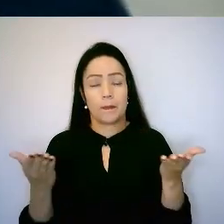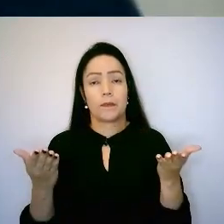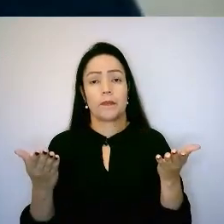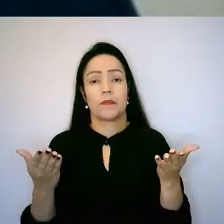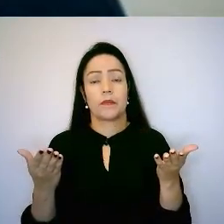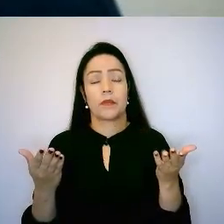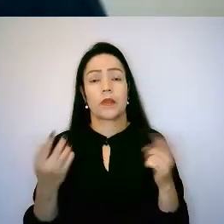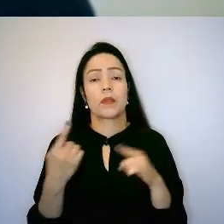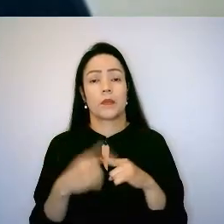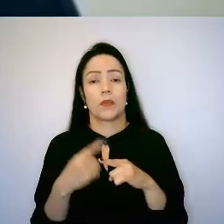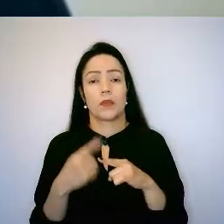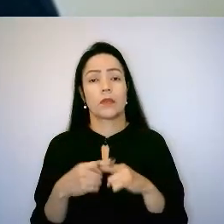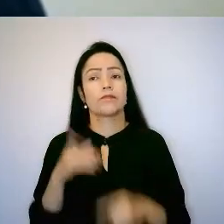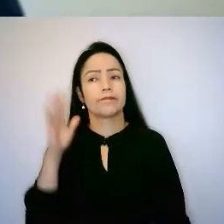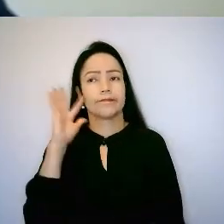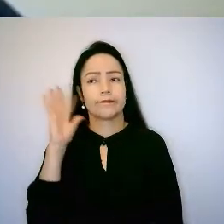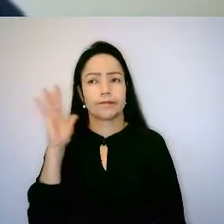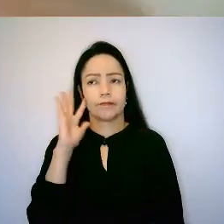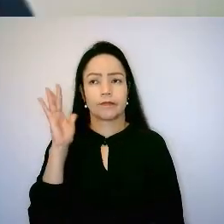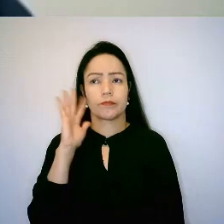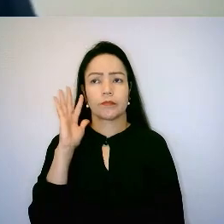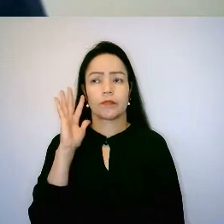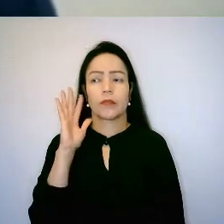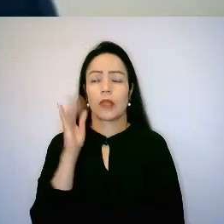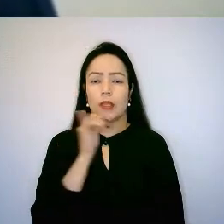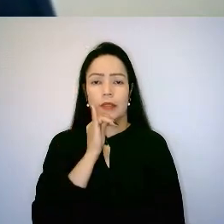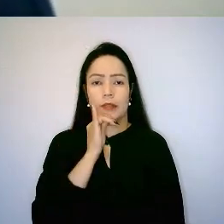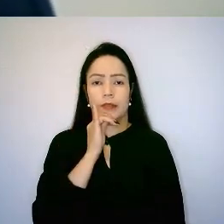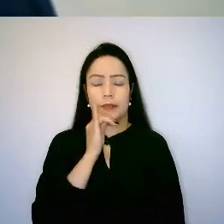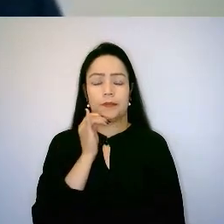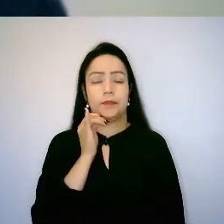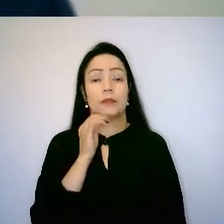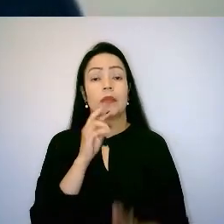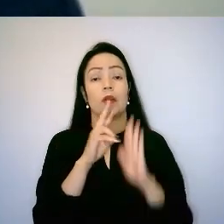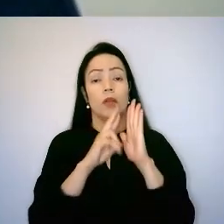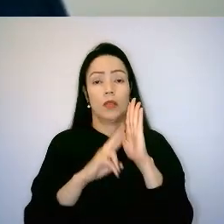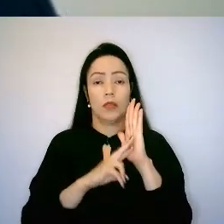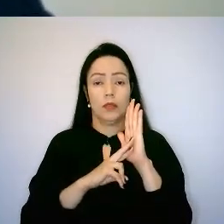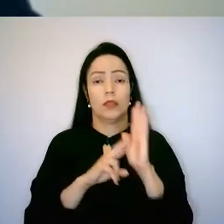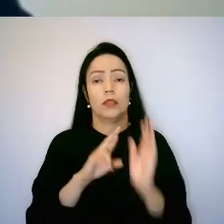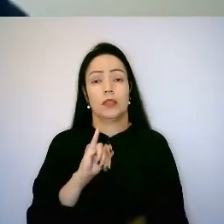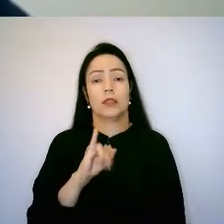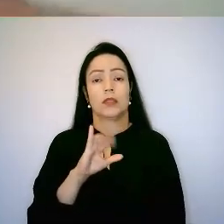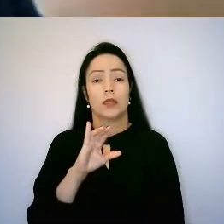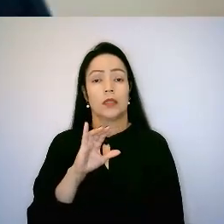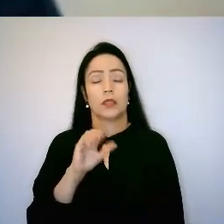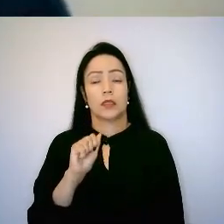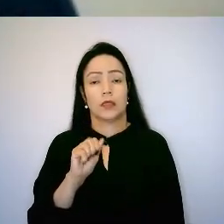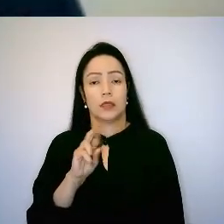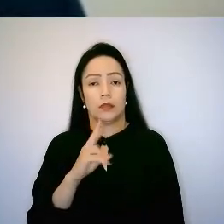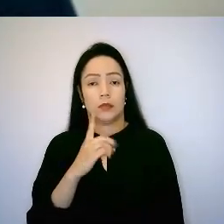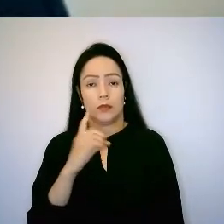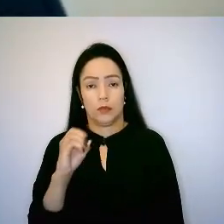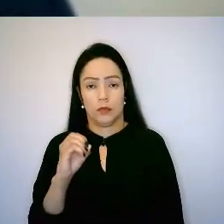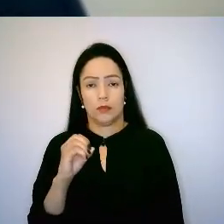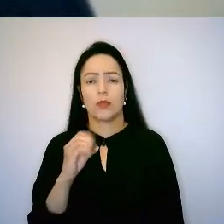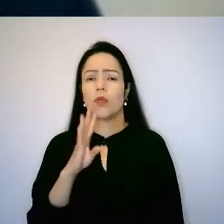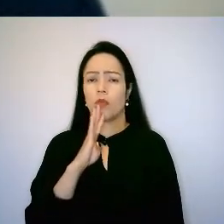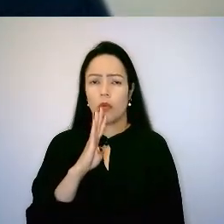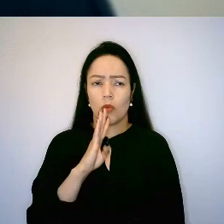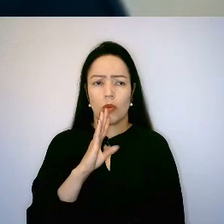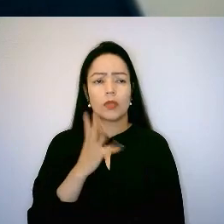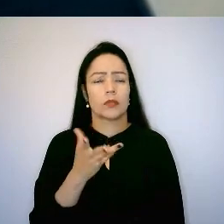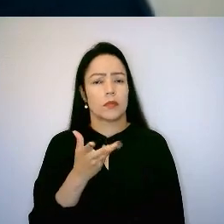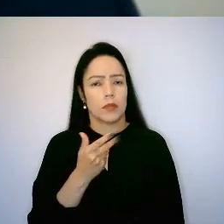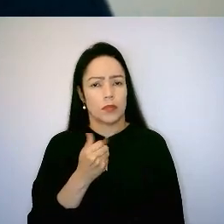hipótese que merece reflexão suponhamos que o relator do processo Dr Ricardo Tinoco reconhecido por sua aptidão técnica e